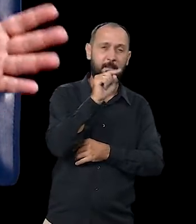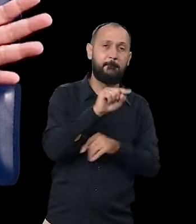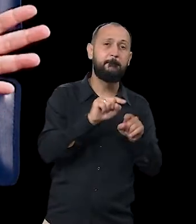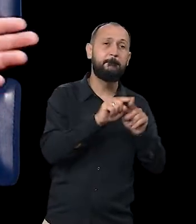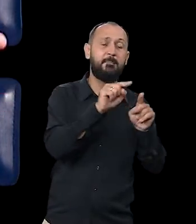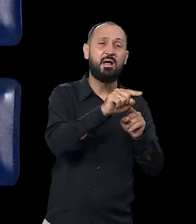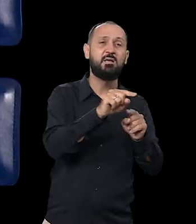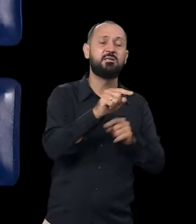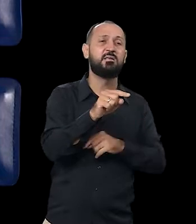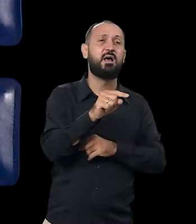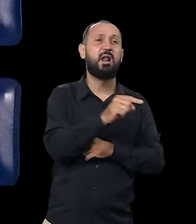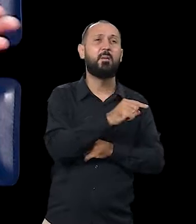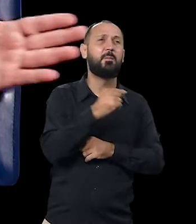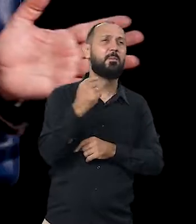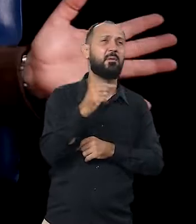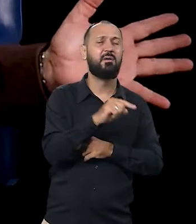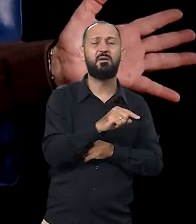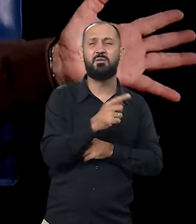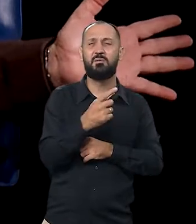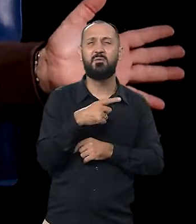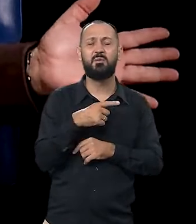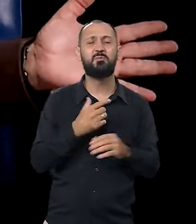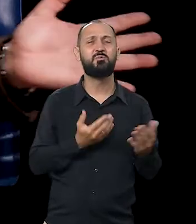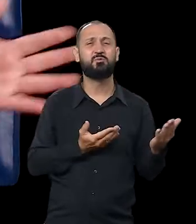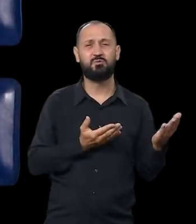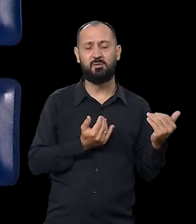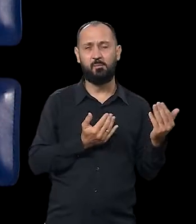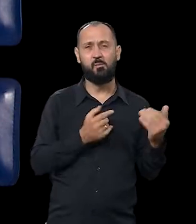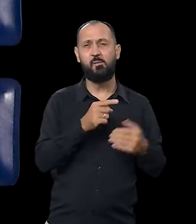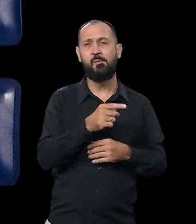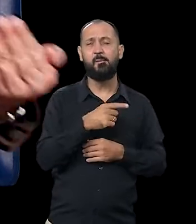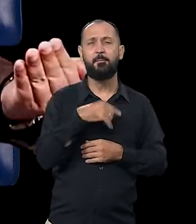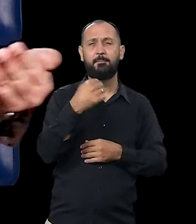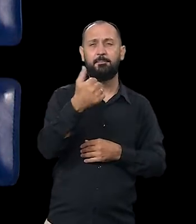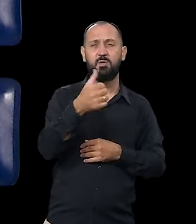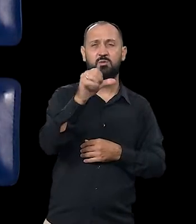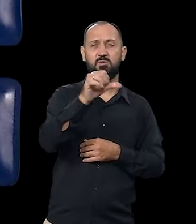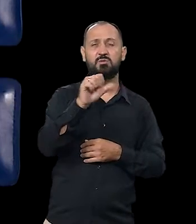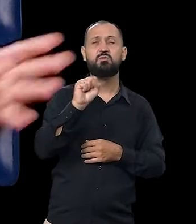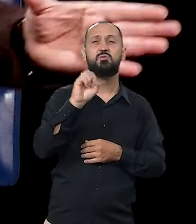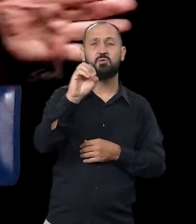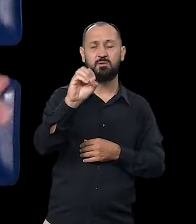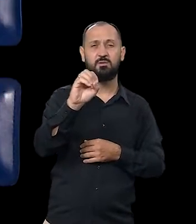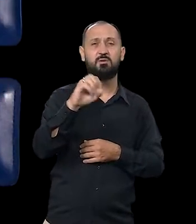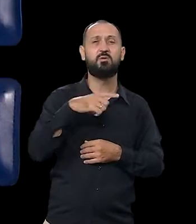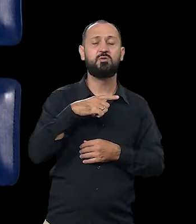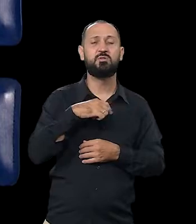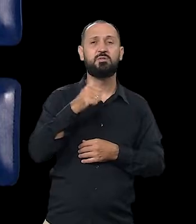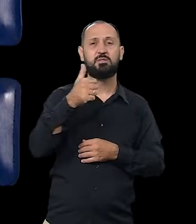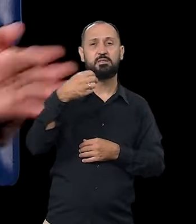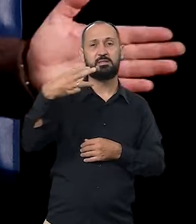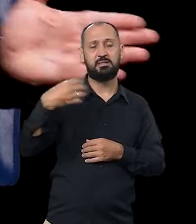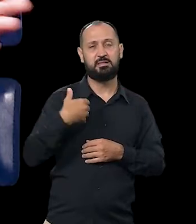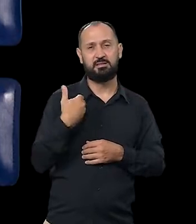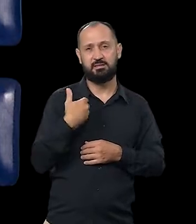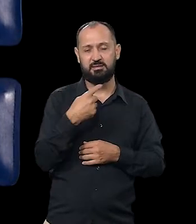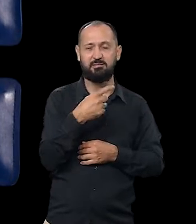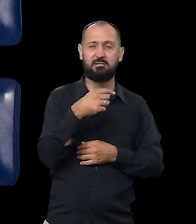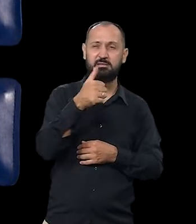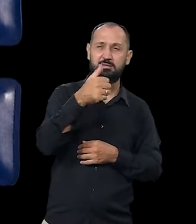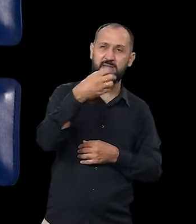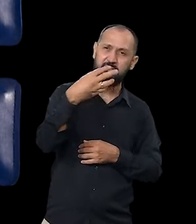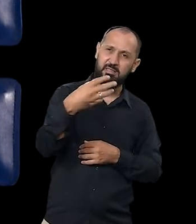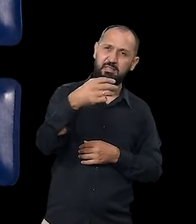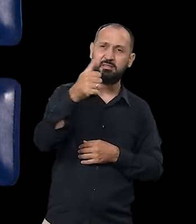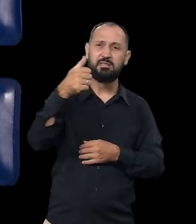mãe. Só que eles faleceram, eu era muito jovem. Eles faleceram em 1980, eu tinha 13 anos,